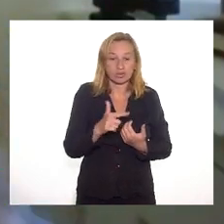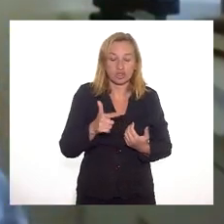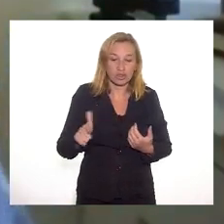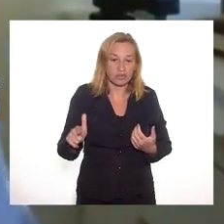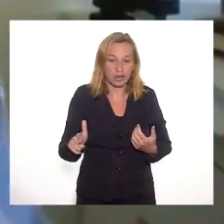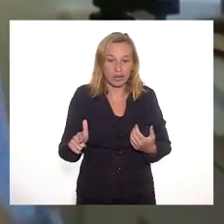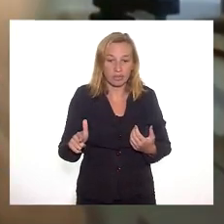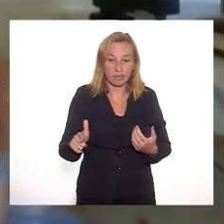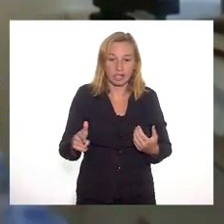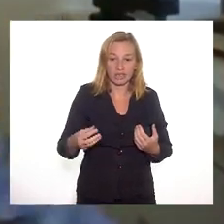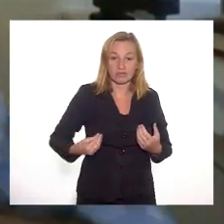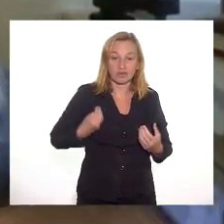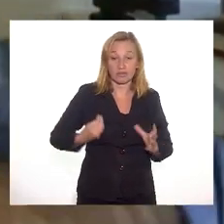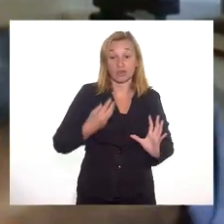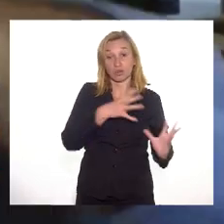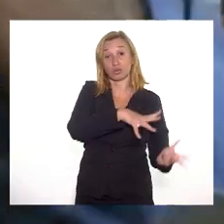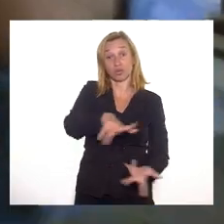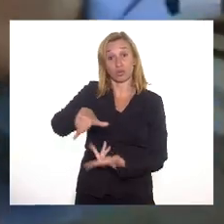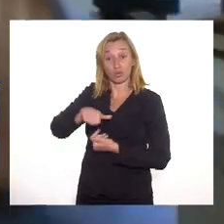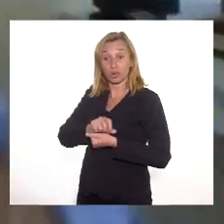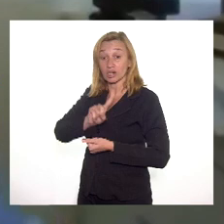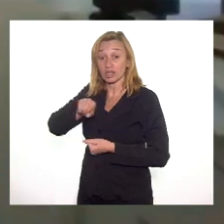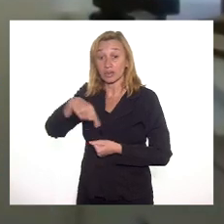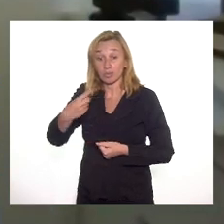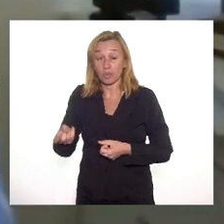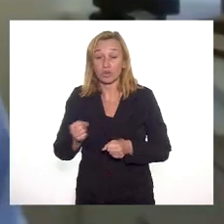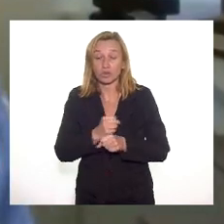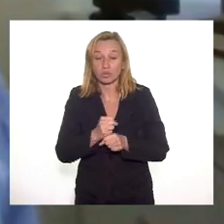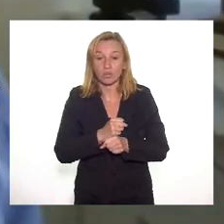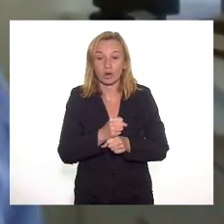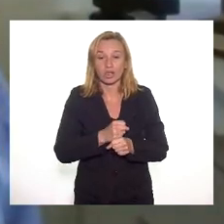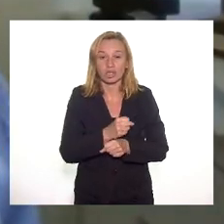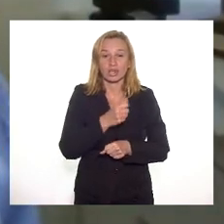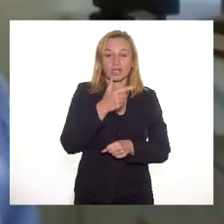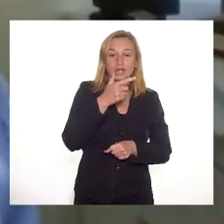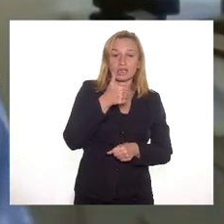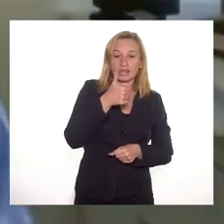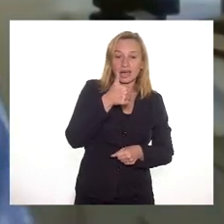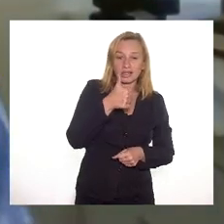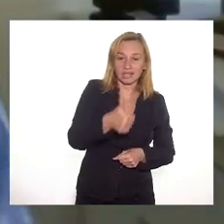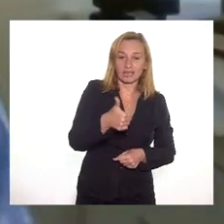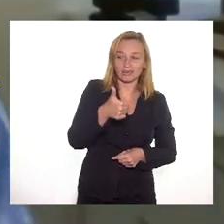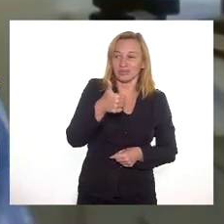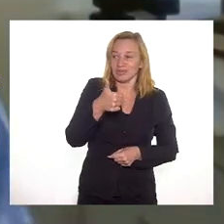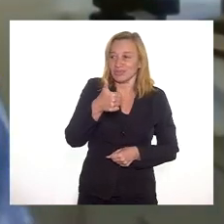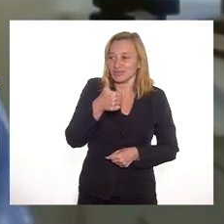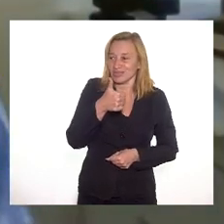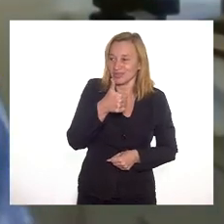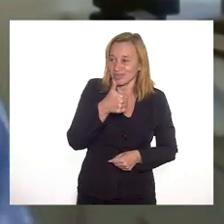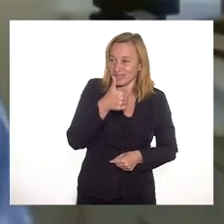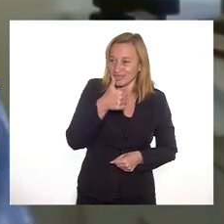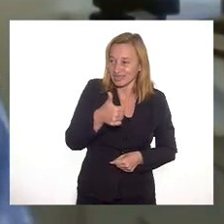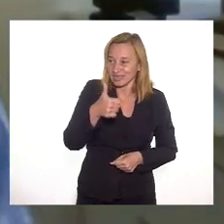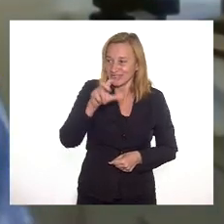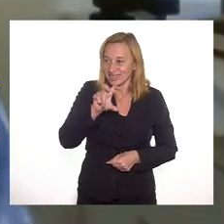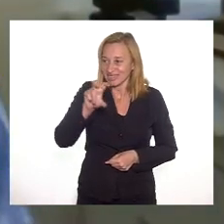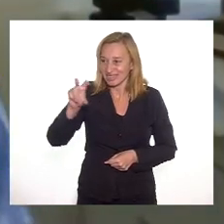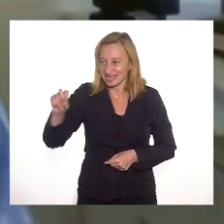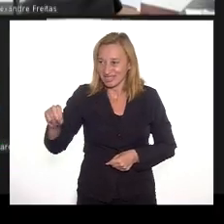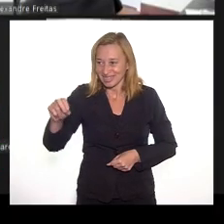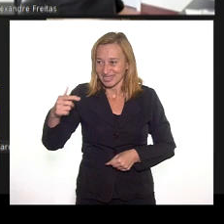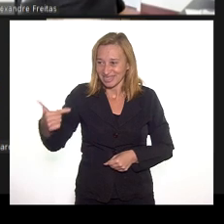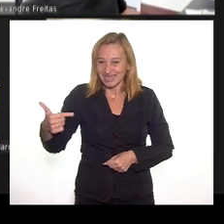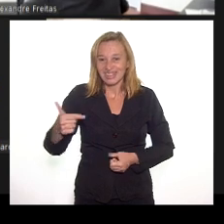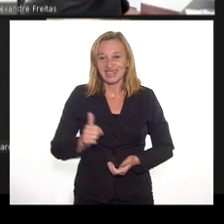da Terra, isto é, depois do ano de 1052, daí em diante. Dito